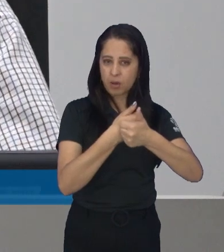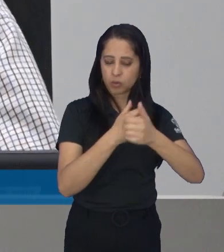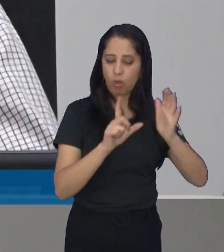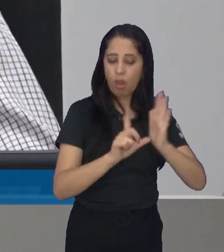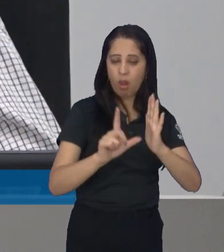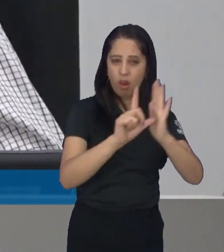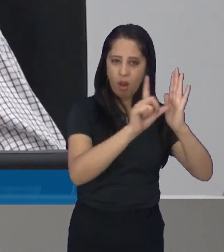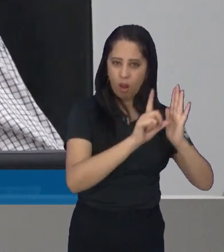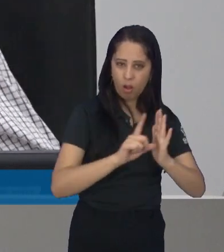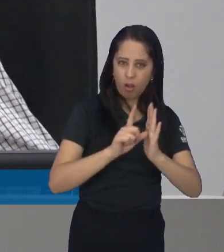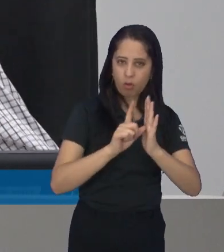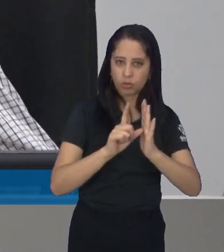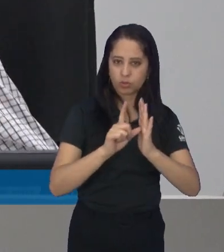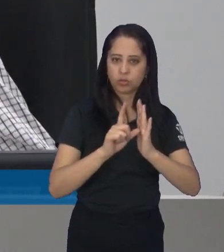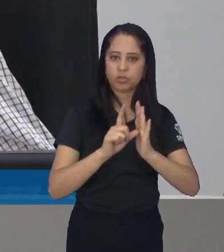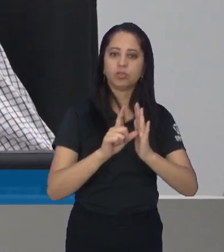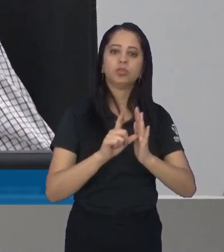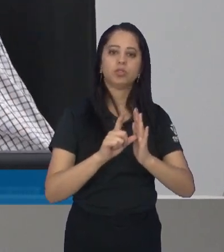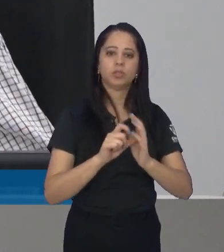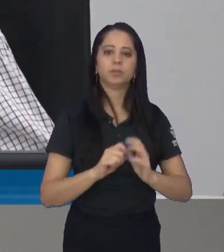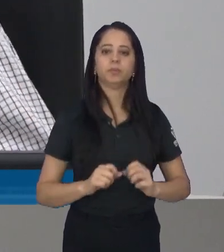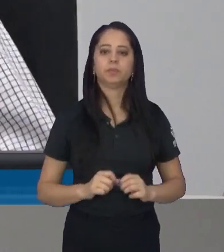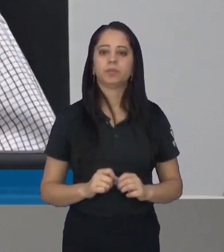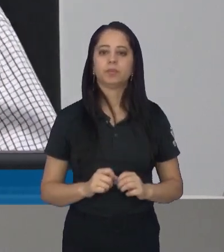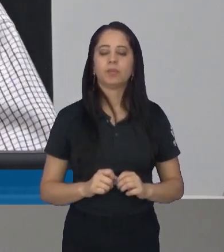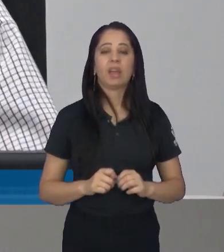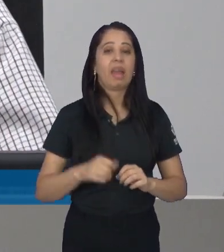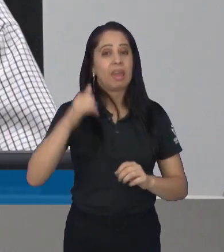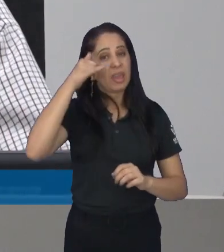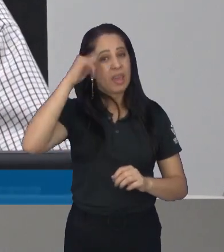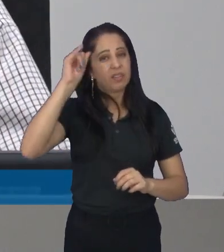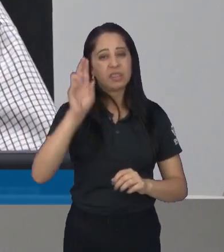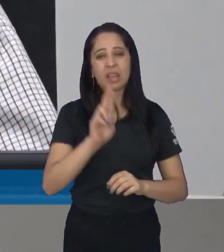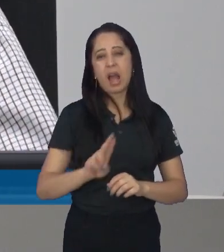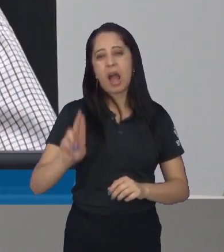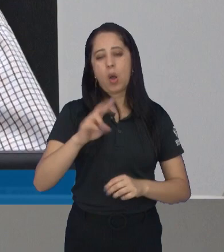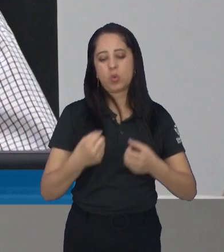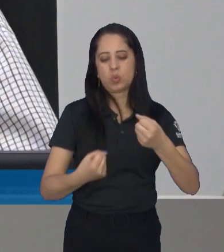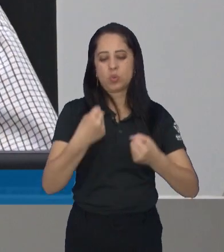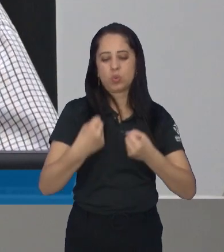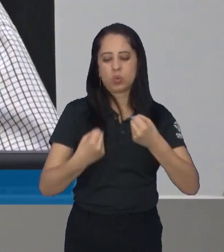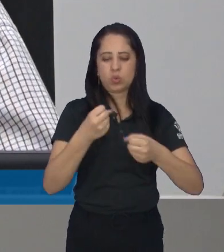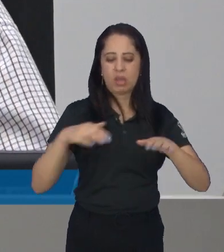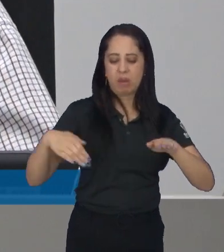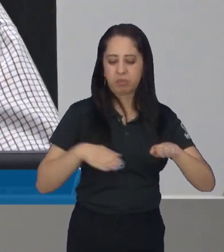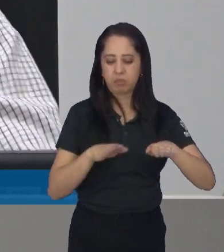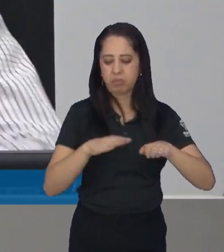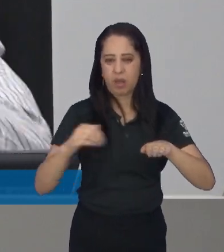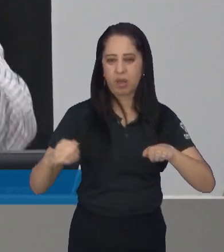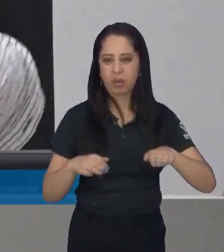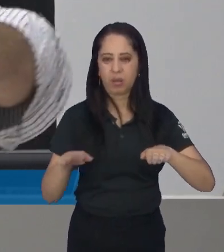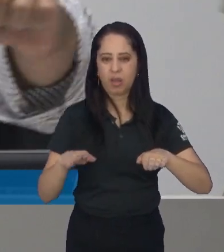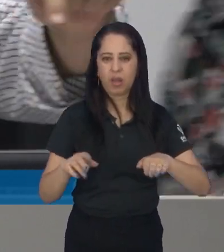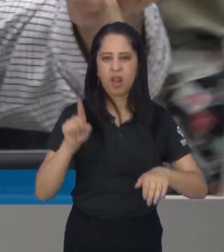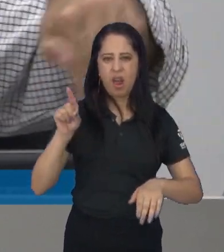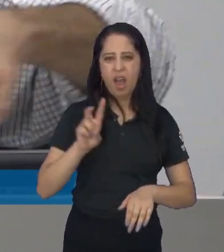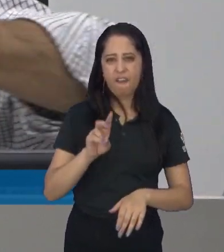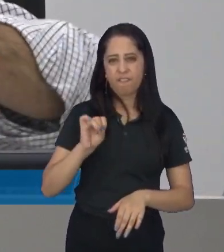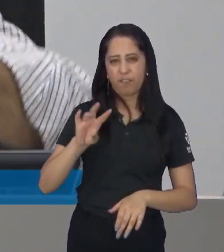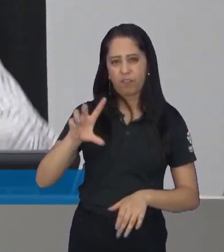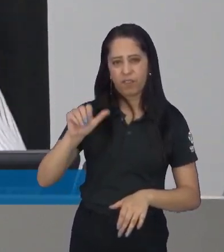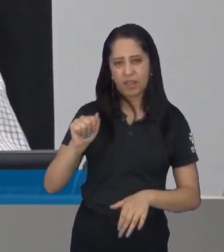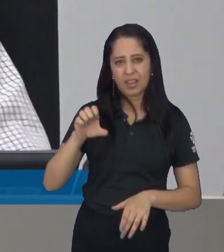fazendo com que você não use tanto tantos carros né Vila Ema que até 2016/2017 naquela